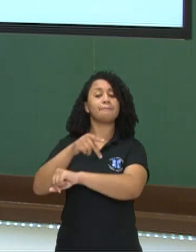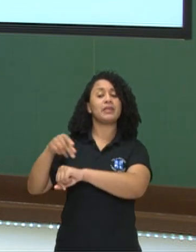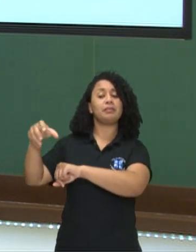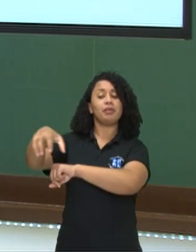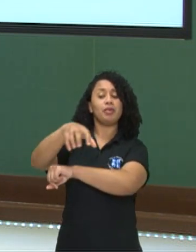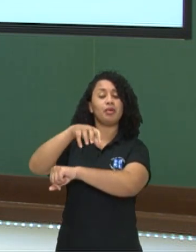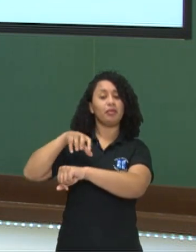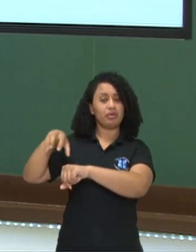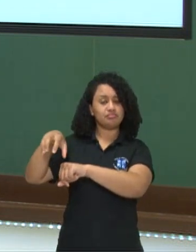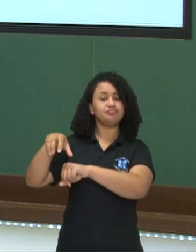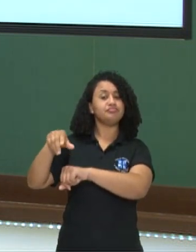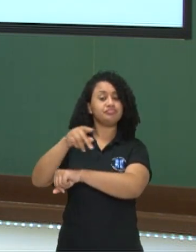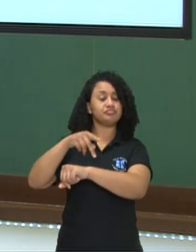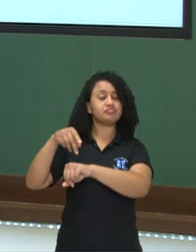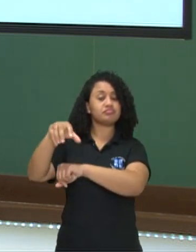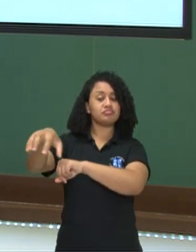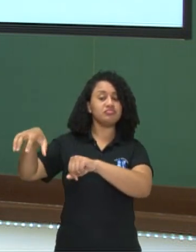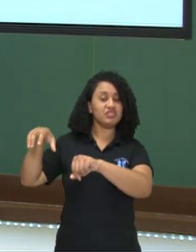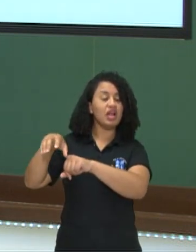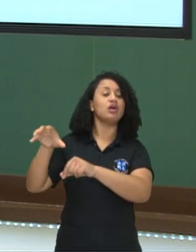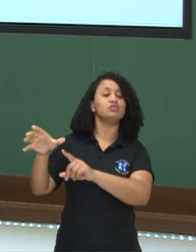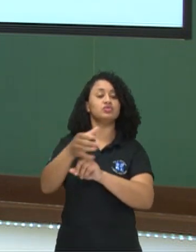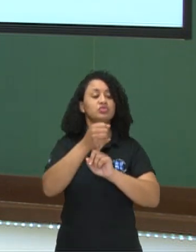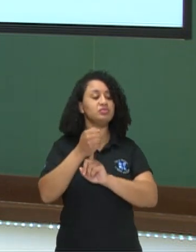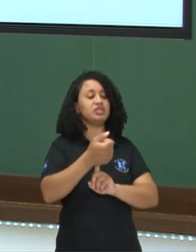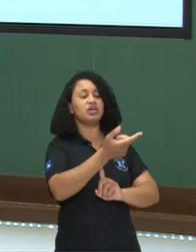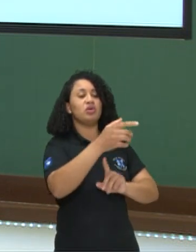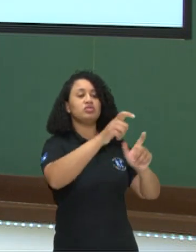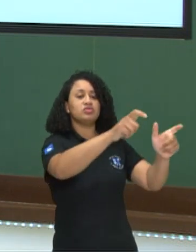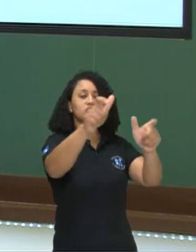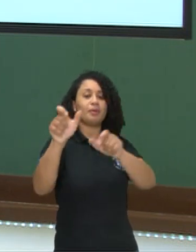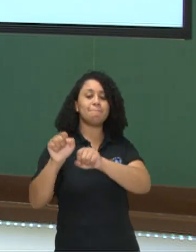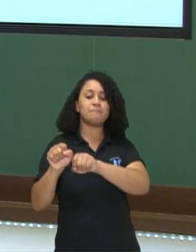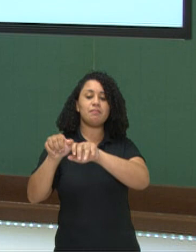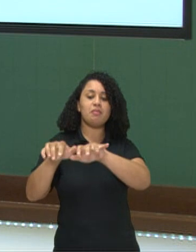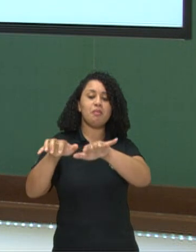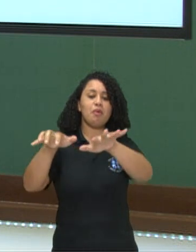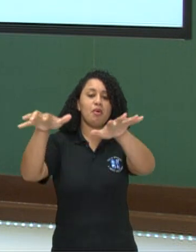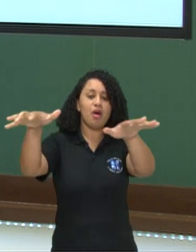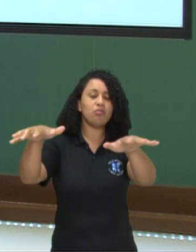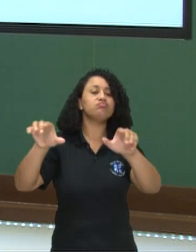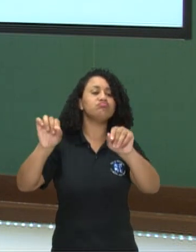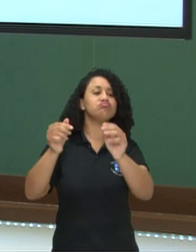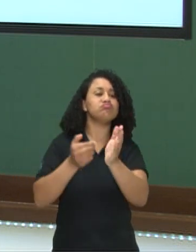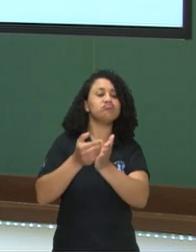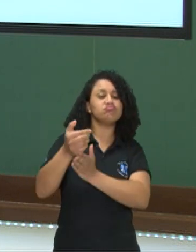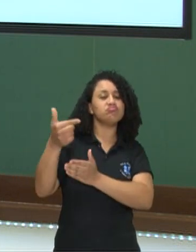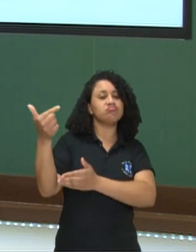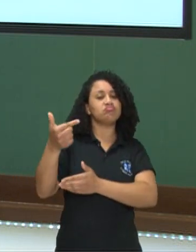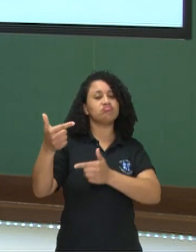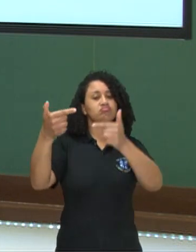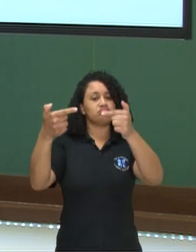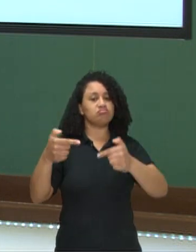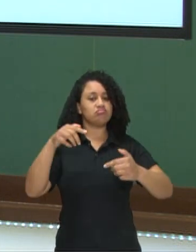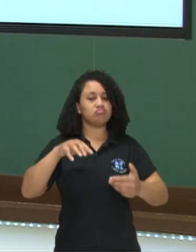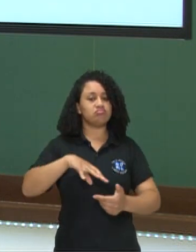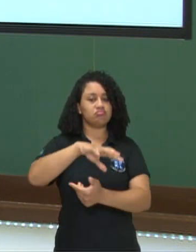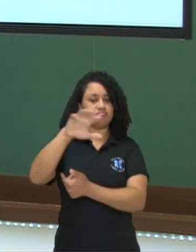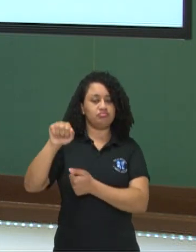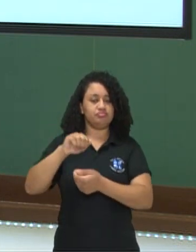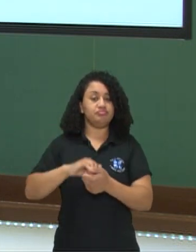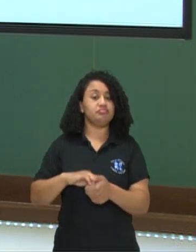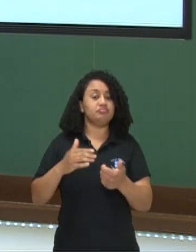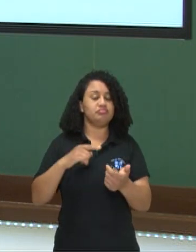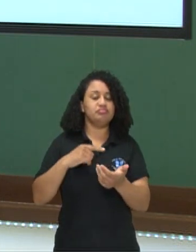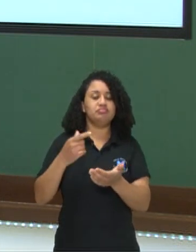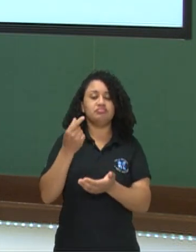Os países do eixo dominando outros territórios no início da Segunda Guerra Mundial. Então, traga aí